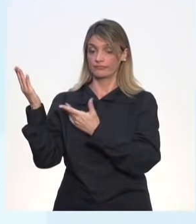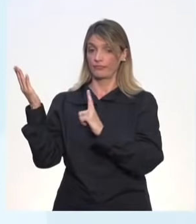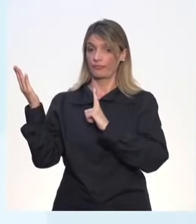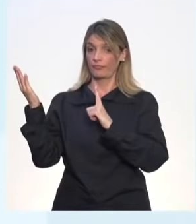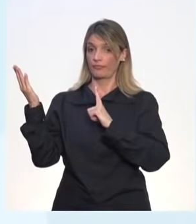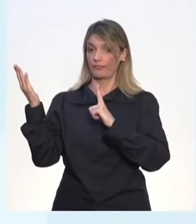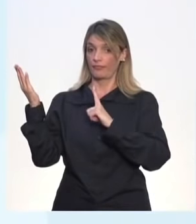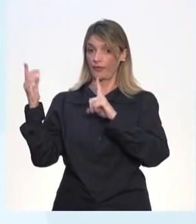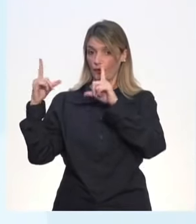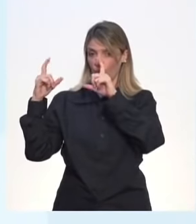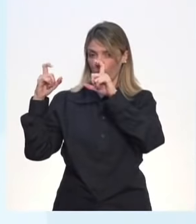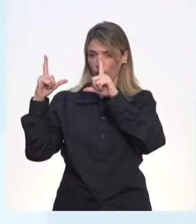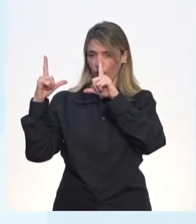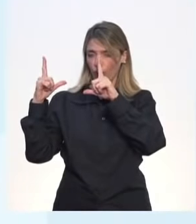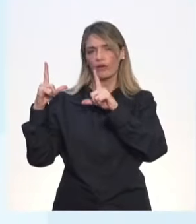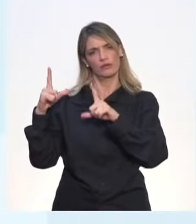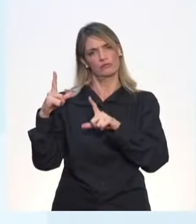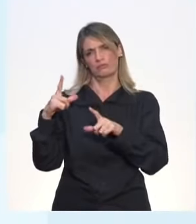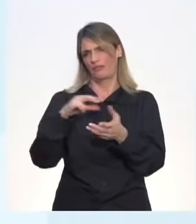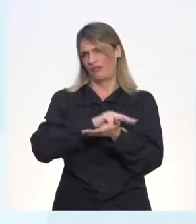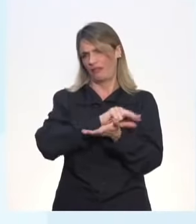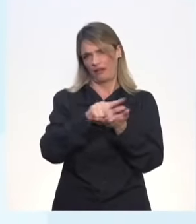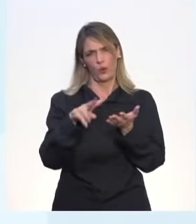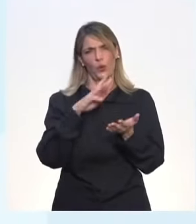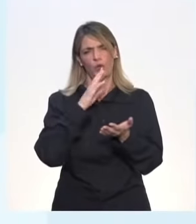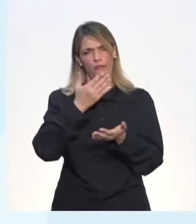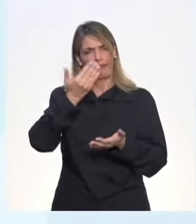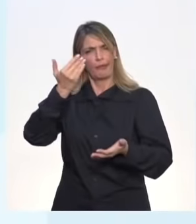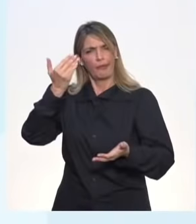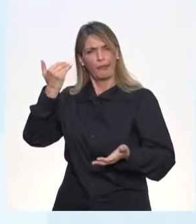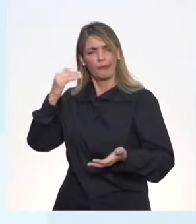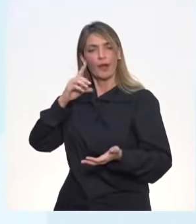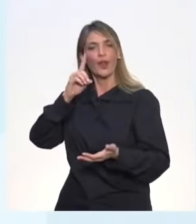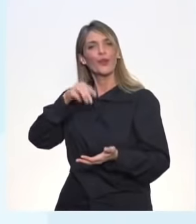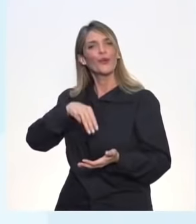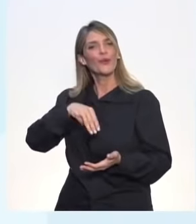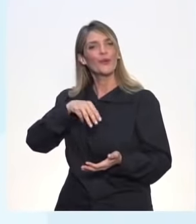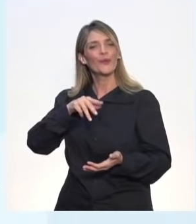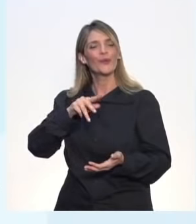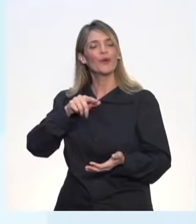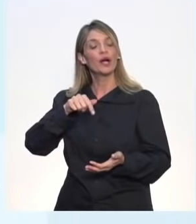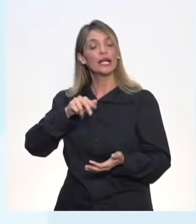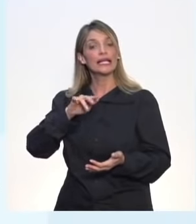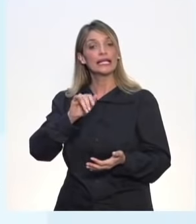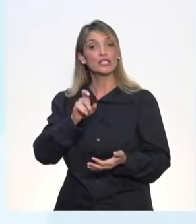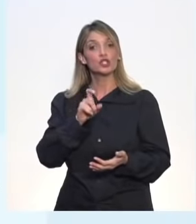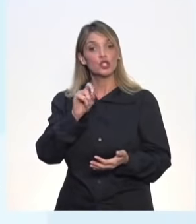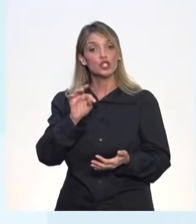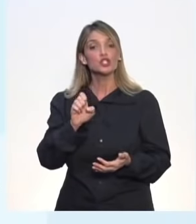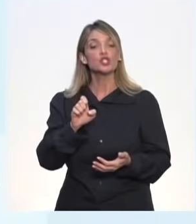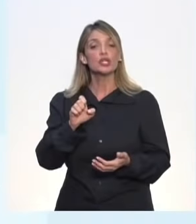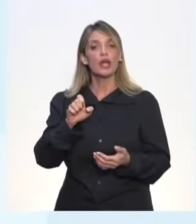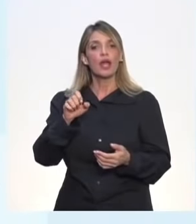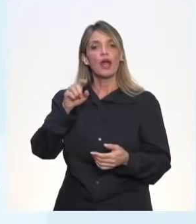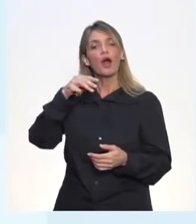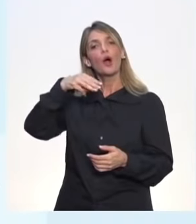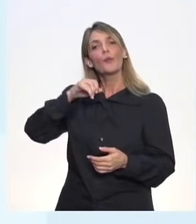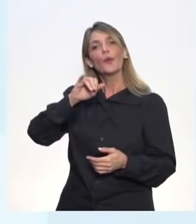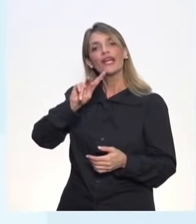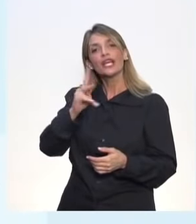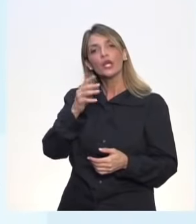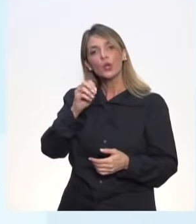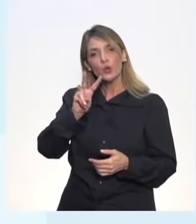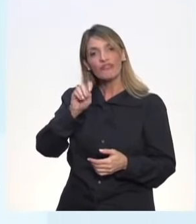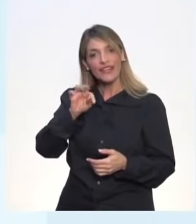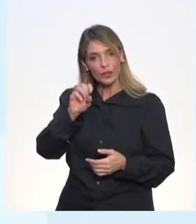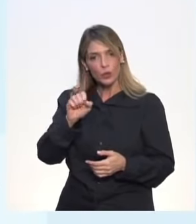pitoresca e conhecida de muitos aí desde o tempo do Dom Quixote e até antes que são os Moinhos de Vento o que que os Moinhos